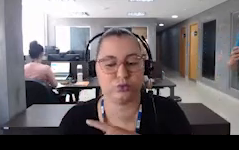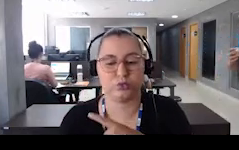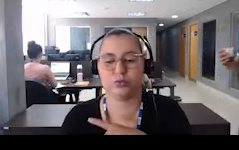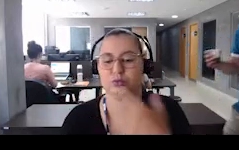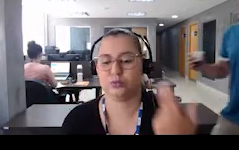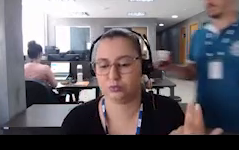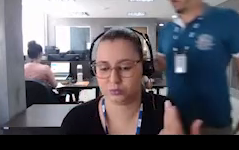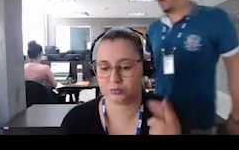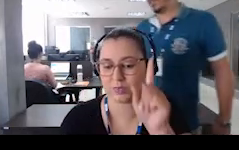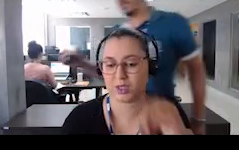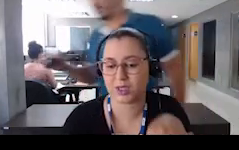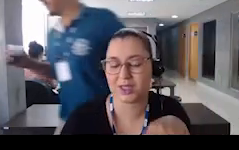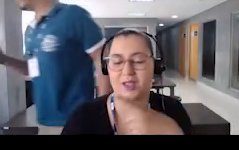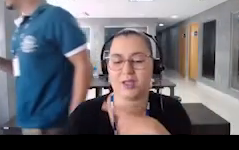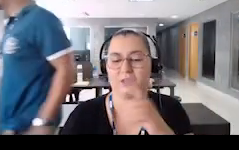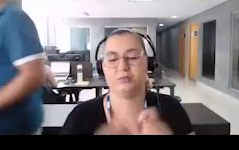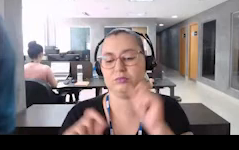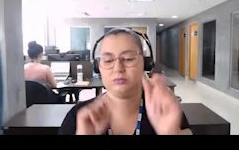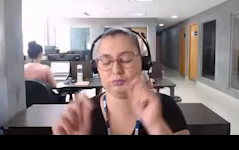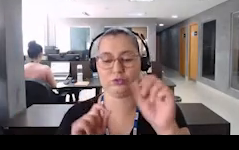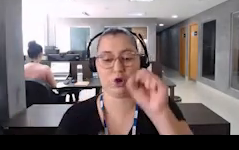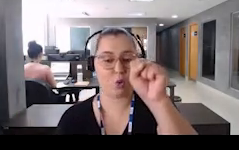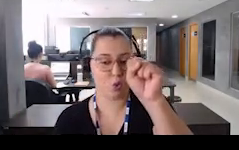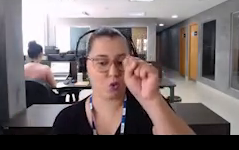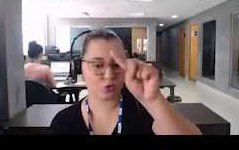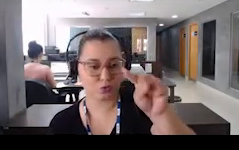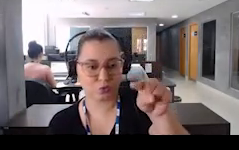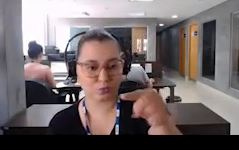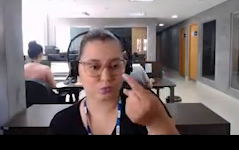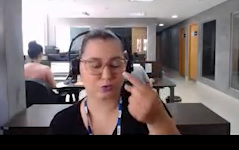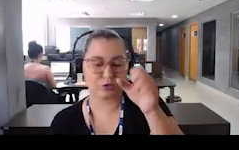circuito é de